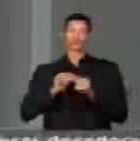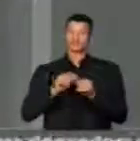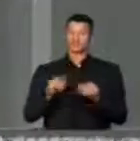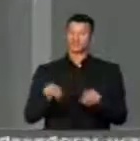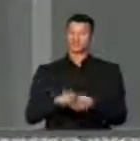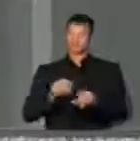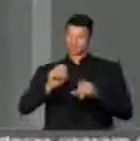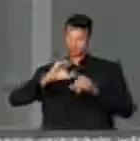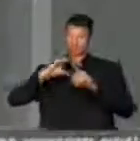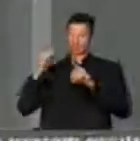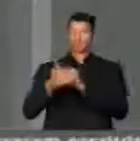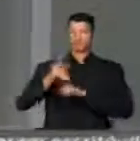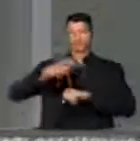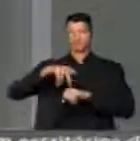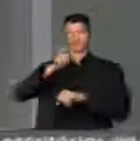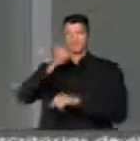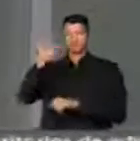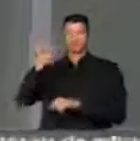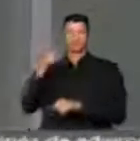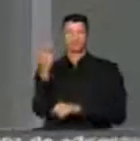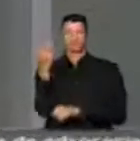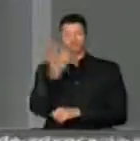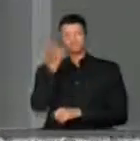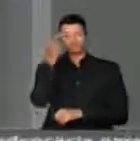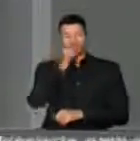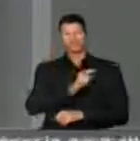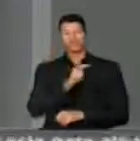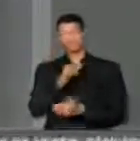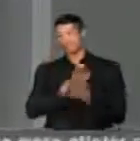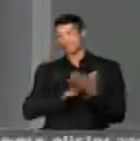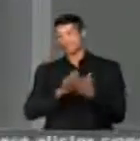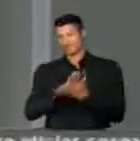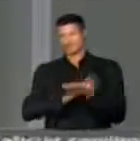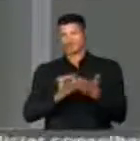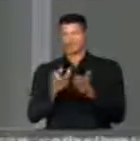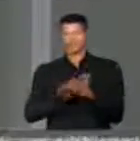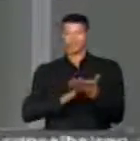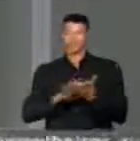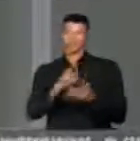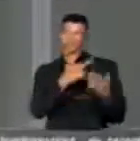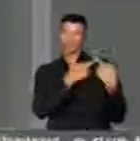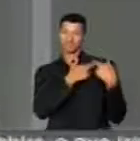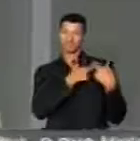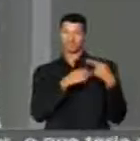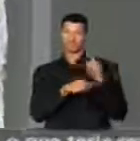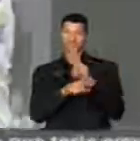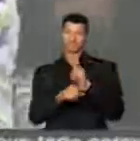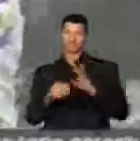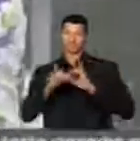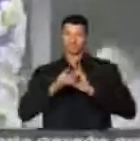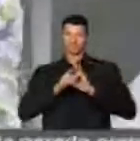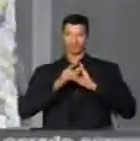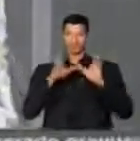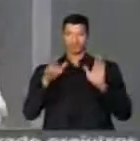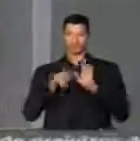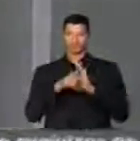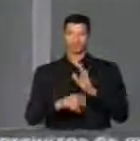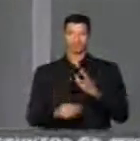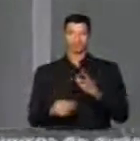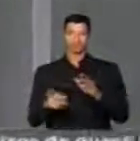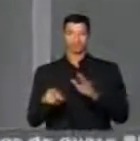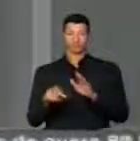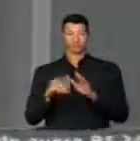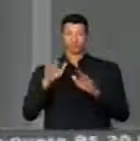à comunidade internacional e não vemos sequer quase nenhuma atitude em defesa da democracia e